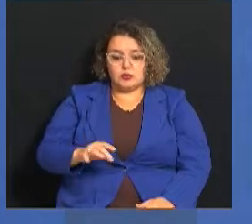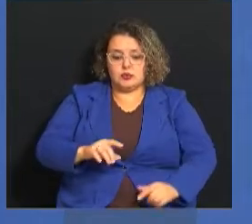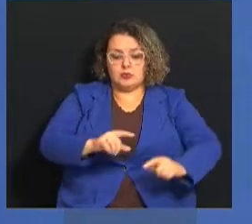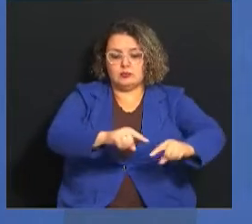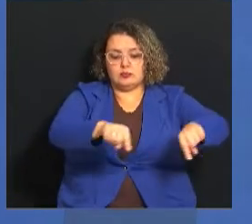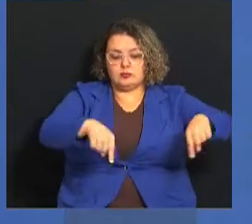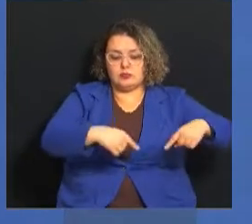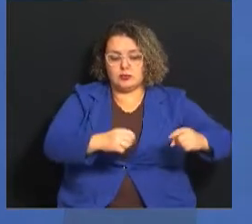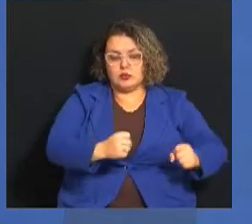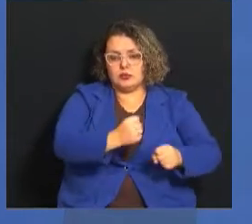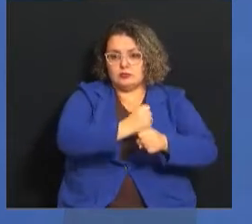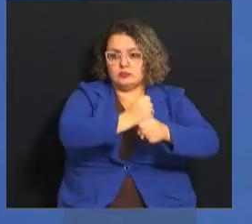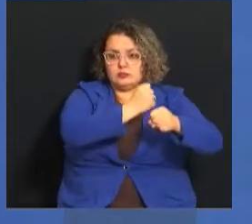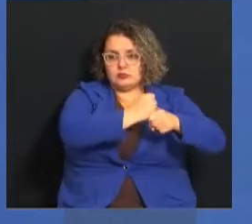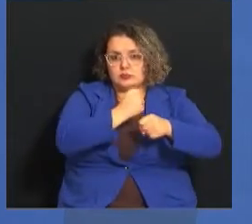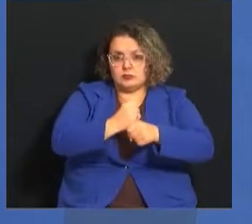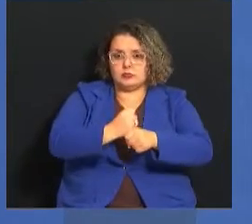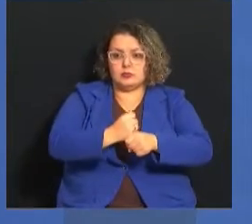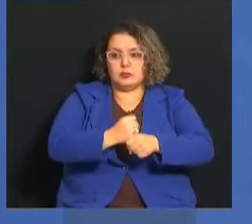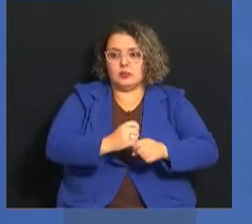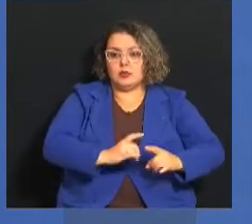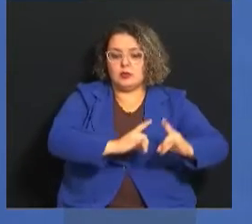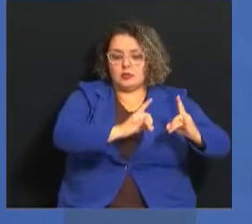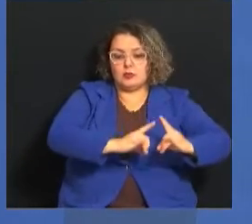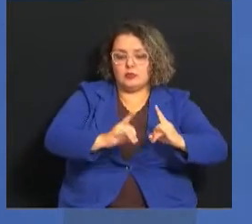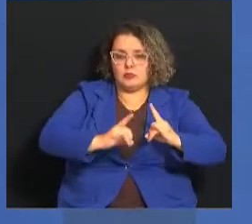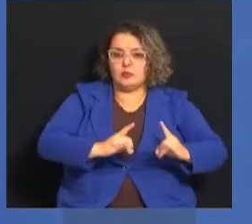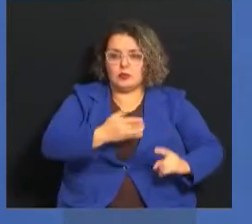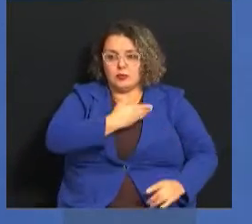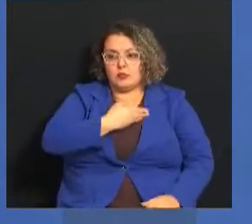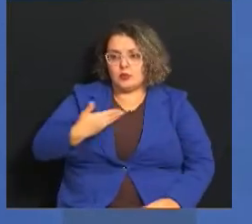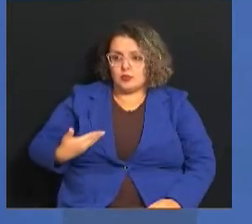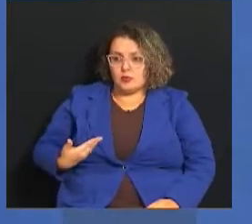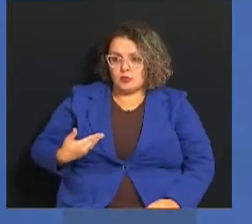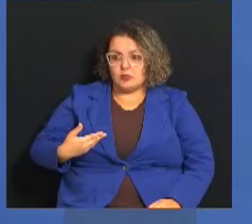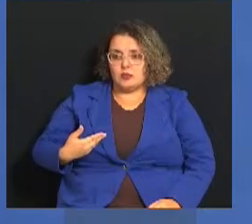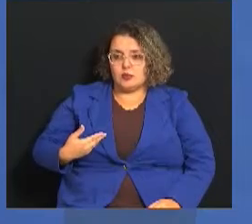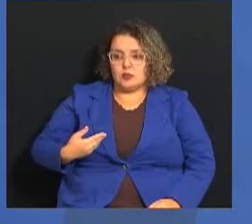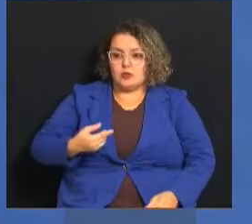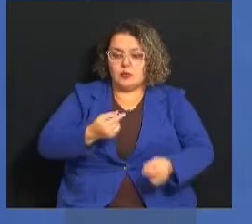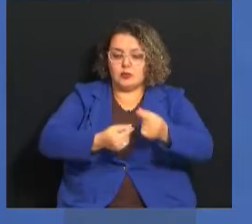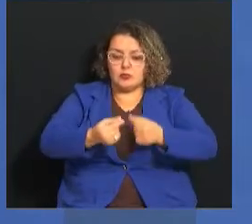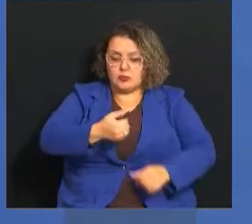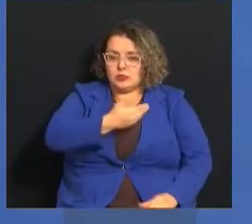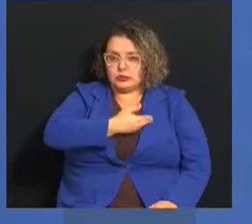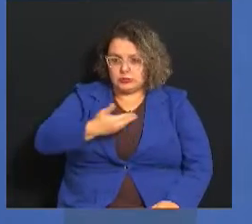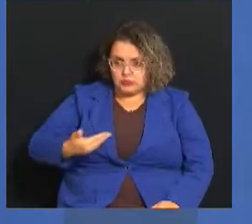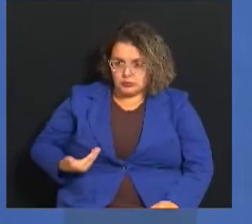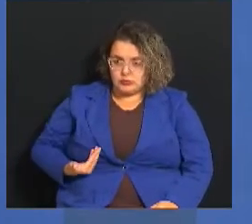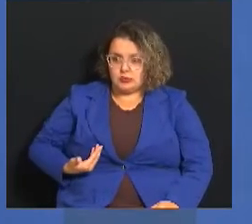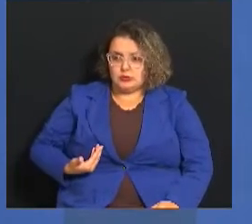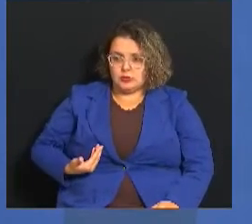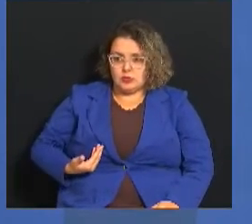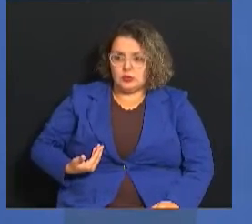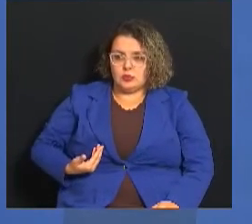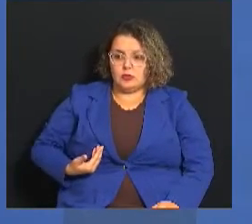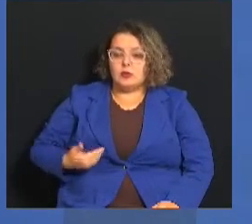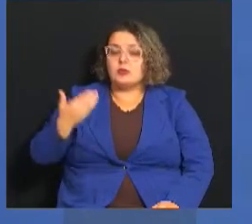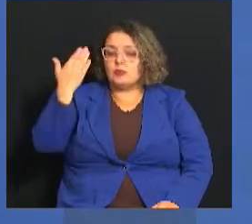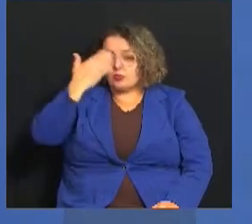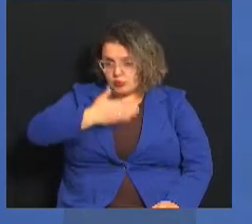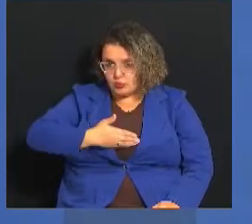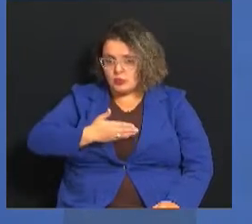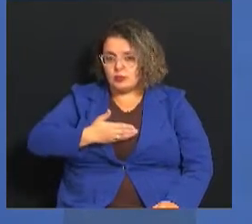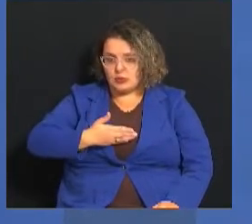resultantes de programas habitacionais públicos ou subsidiados com recursos públicos, desde que seja comprovada